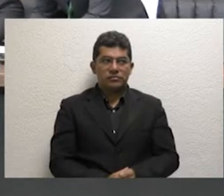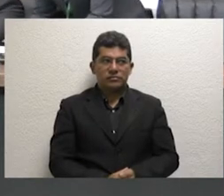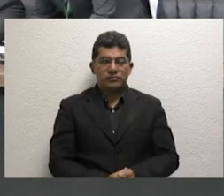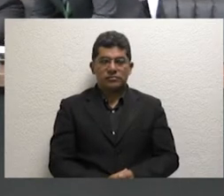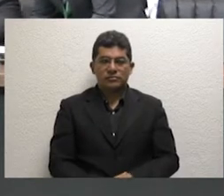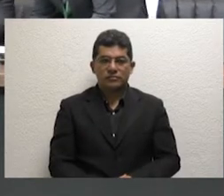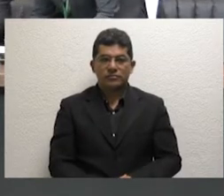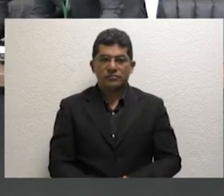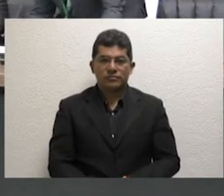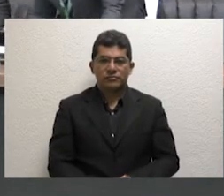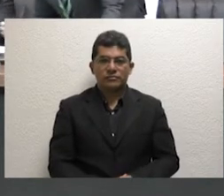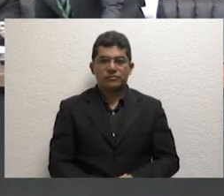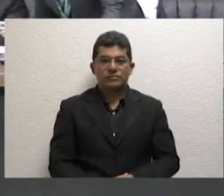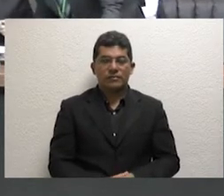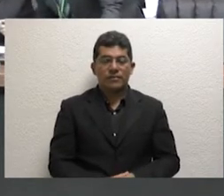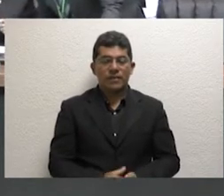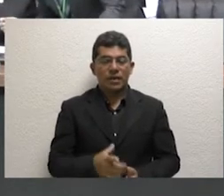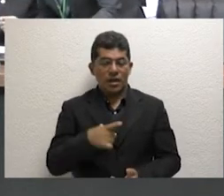de